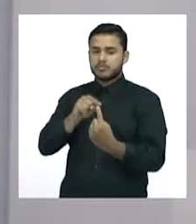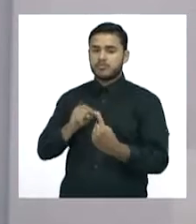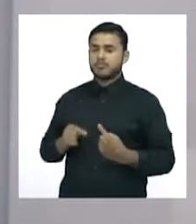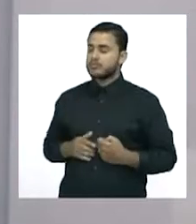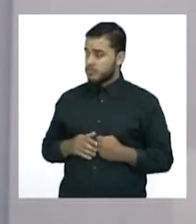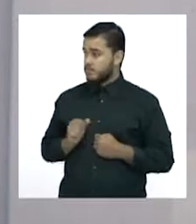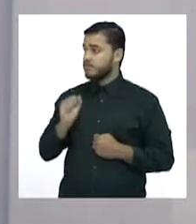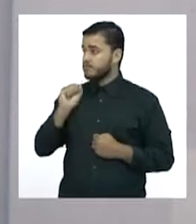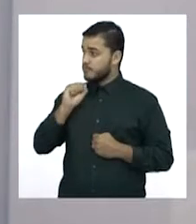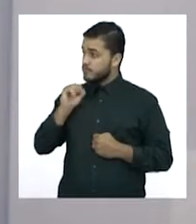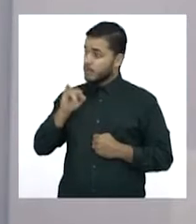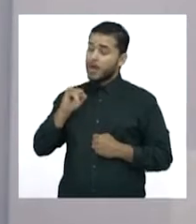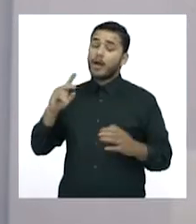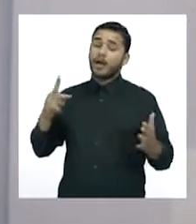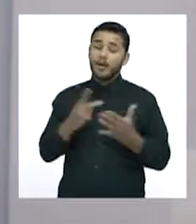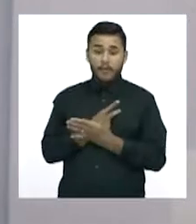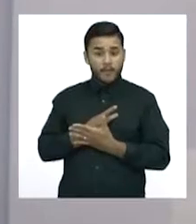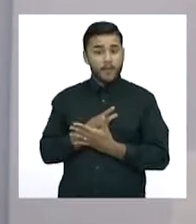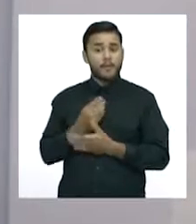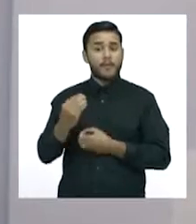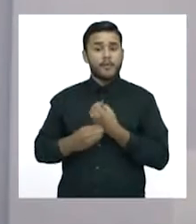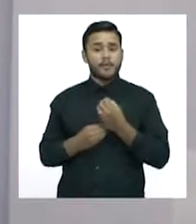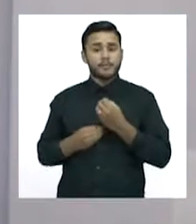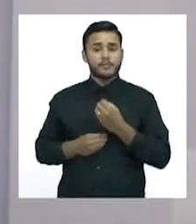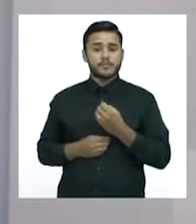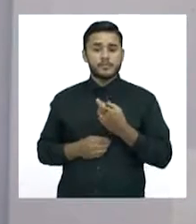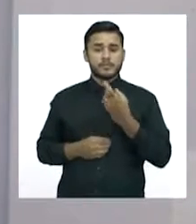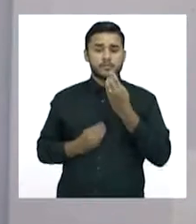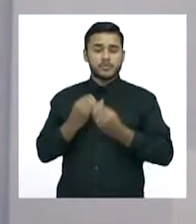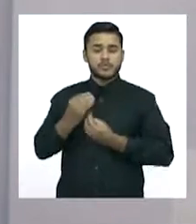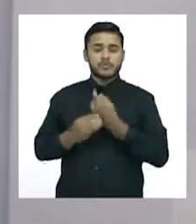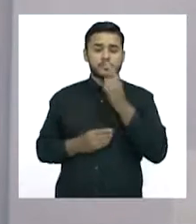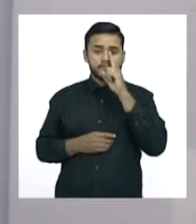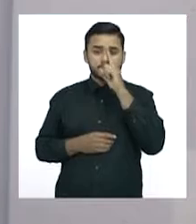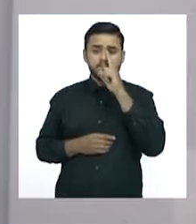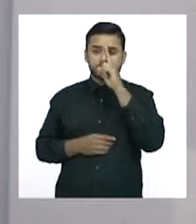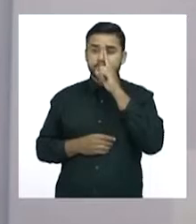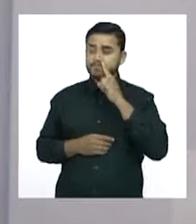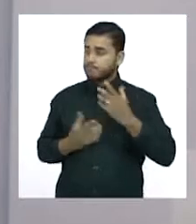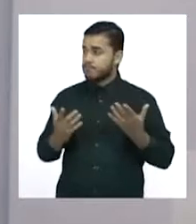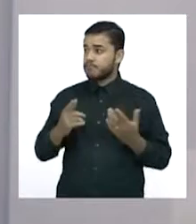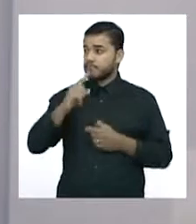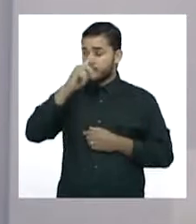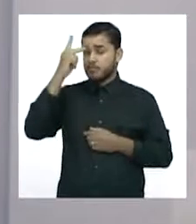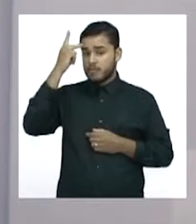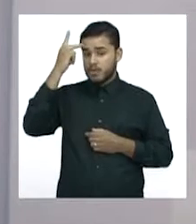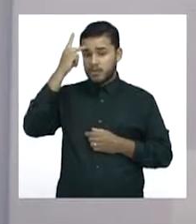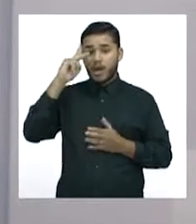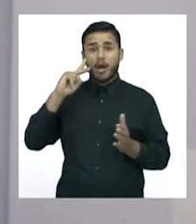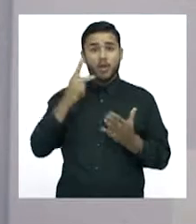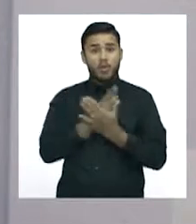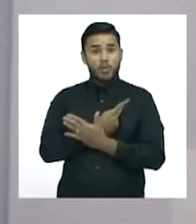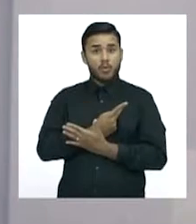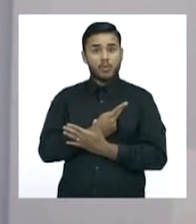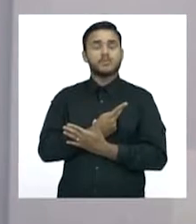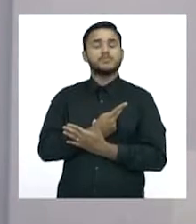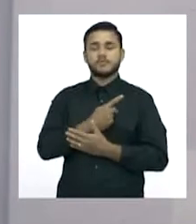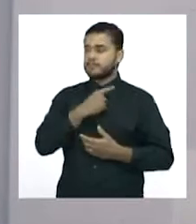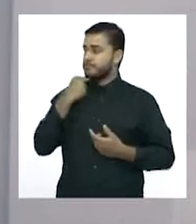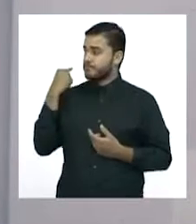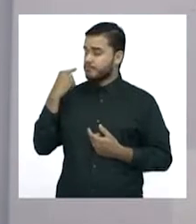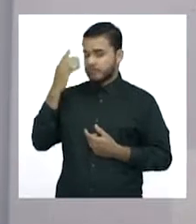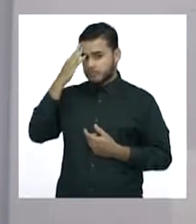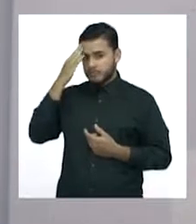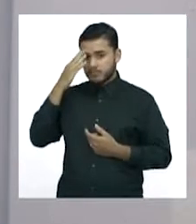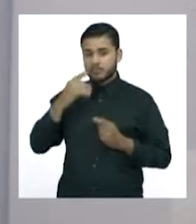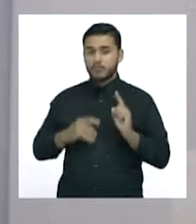gente corre o risco de chegar no ponto onde a situação fica até insustentável. A gente tem casos em São Paulo, mas é o que a gente fala, às vezes a gente só precisa de